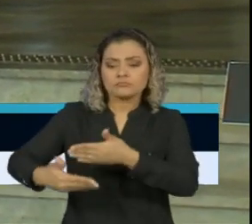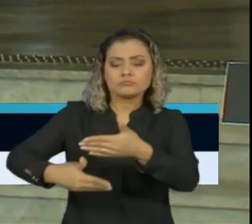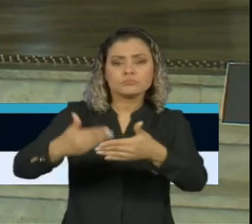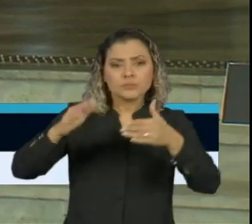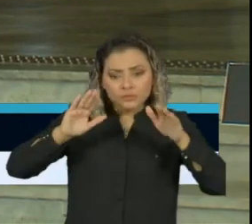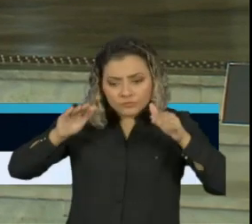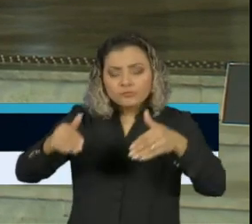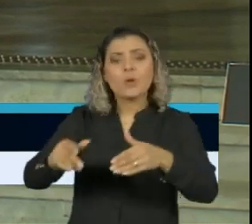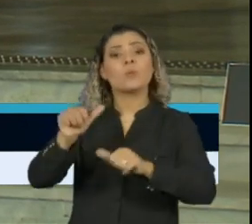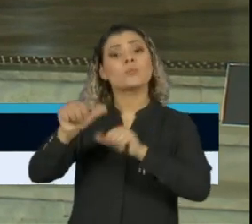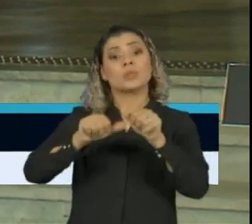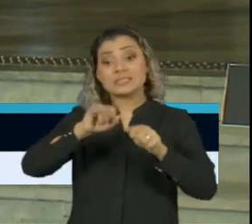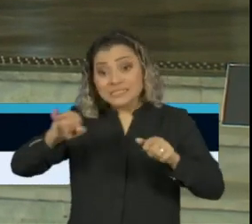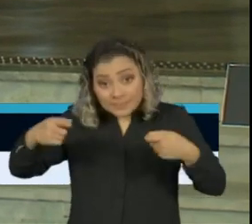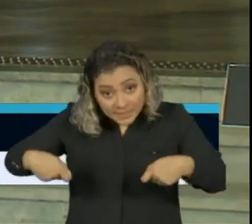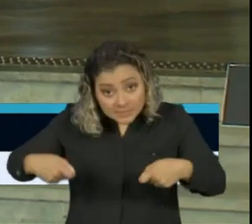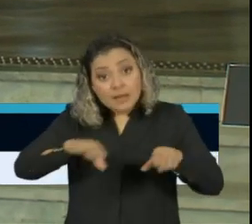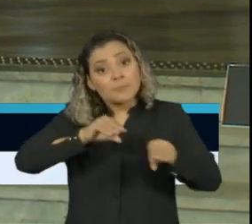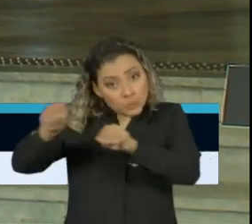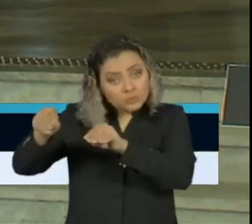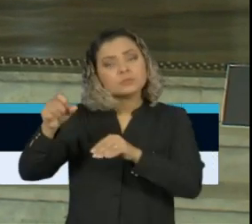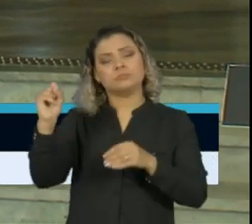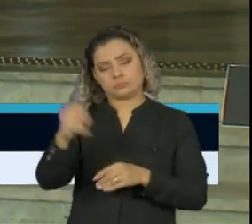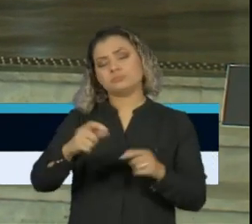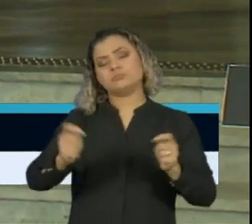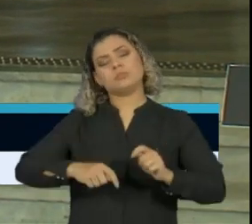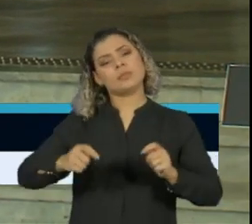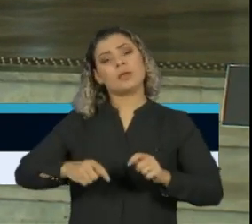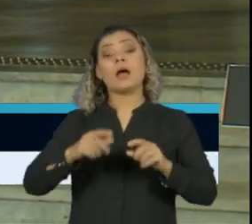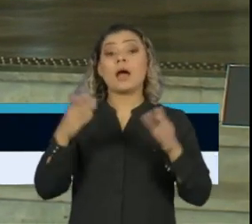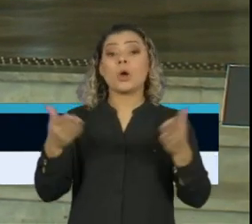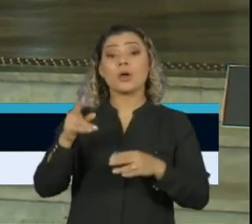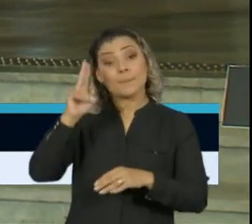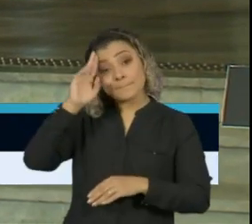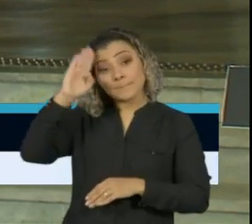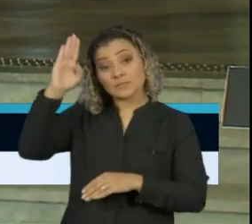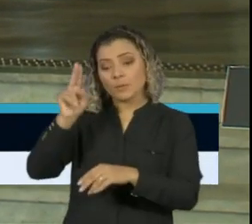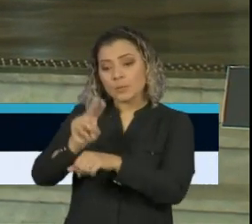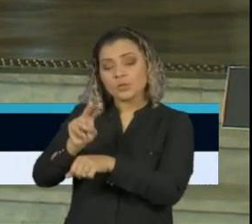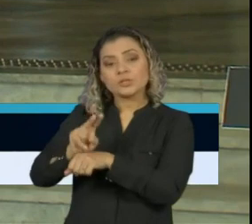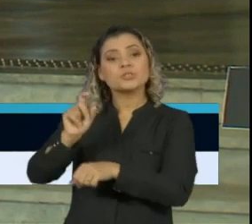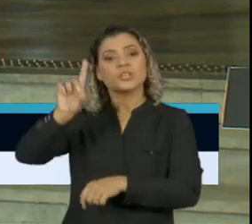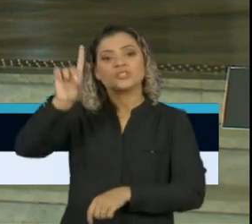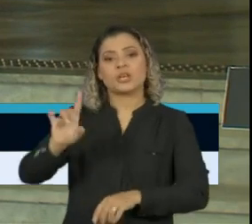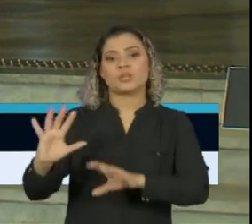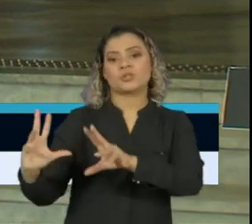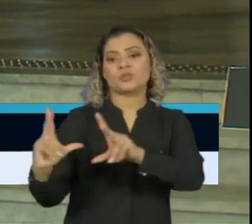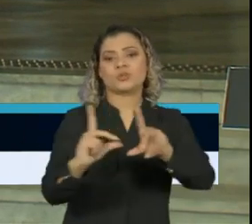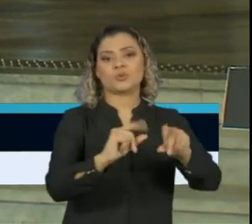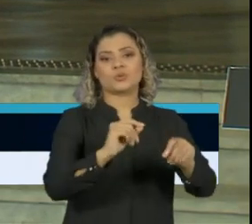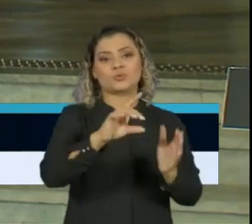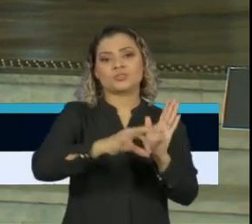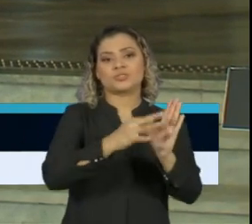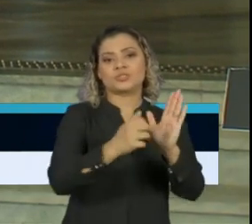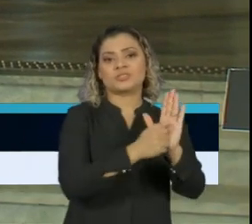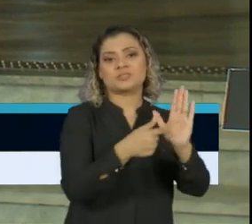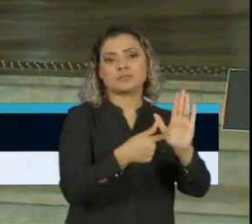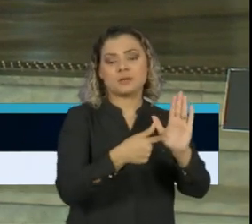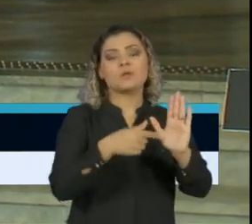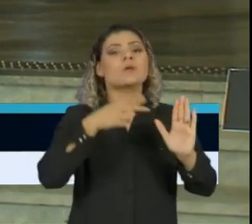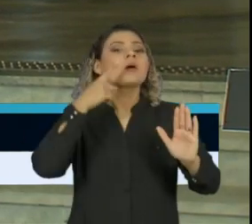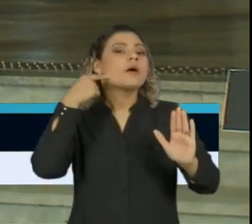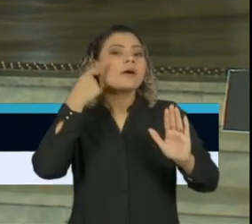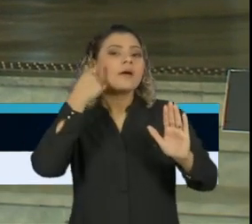numa mudança se houver necessidade. A coisa mais importante agora é proteger que o direito de todos se inscreverem, garantirem a sua isenção, que